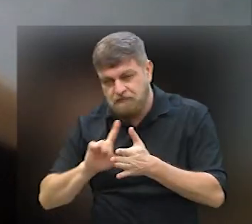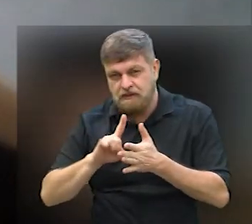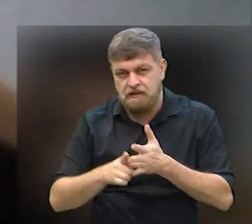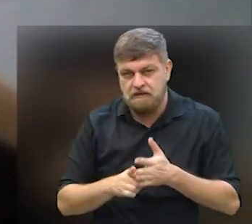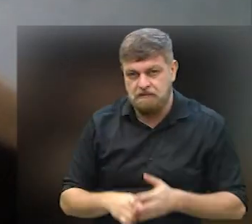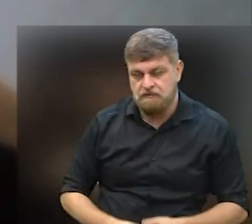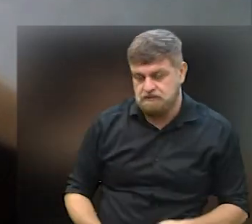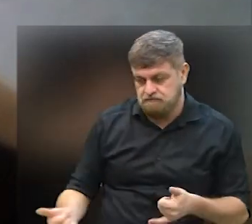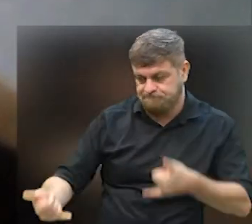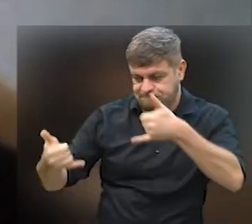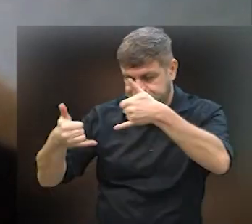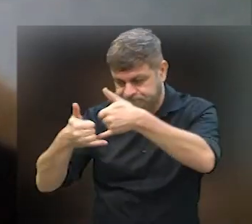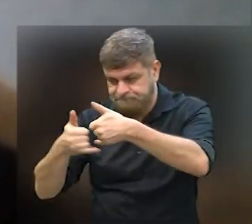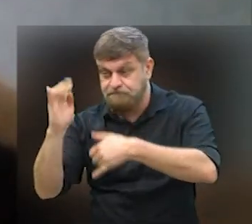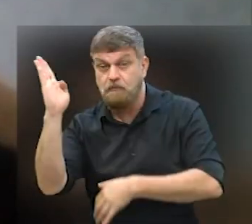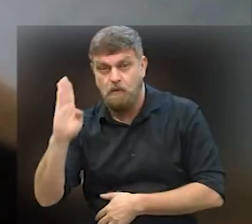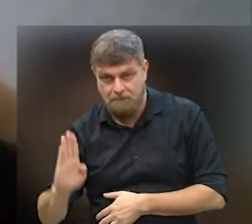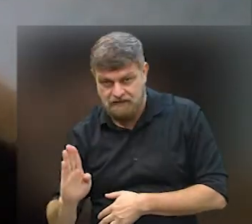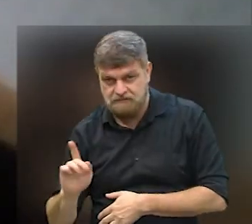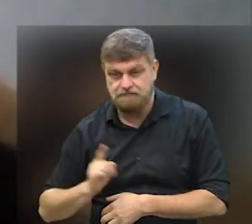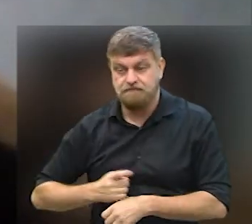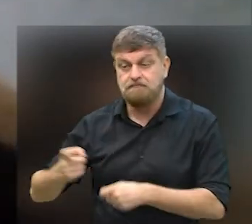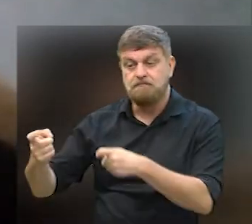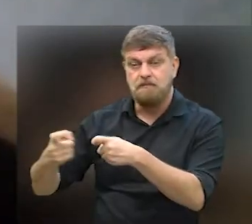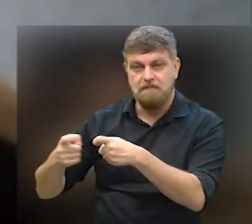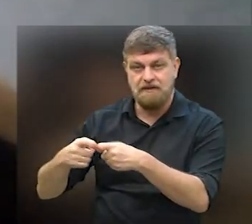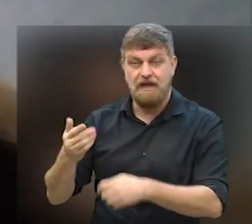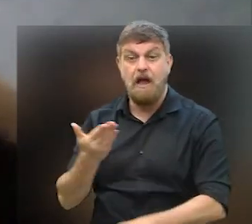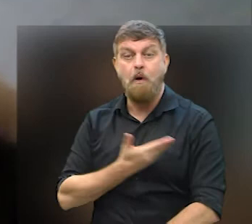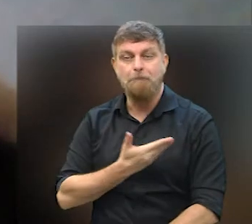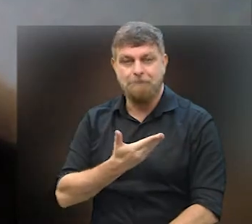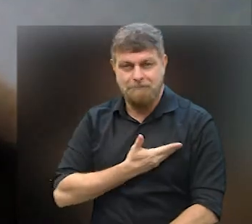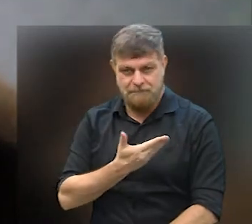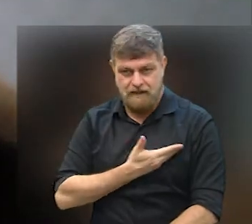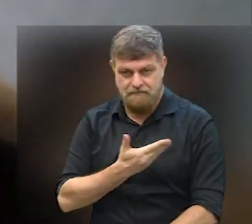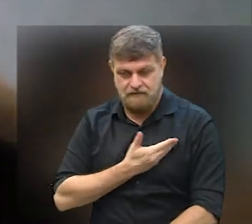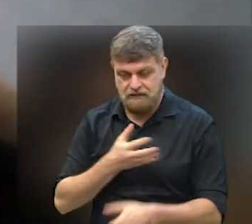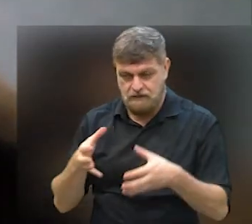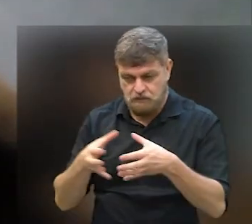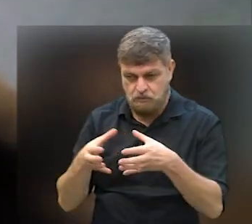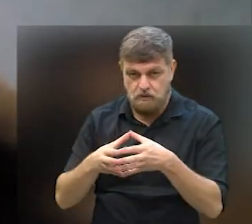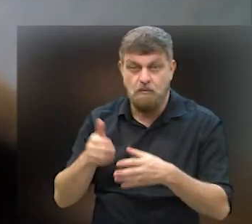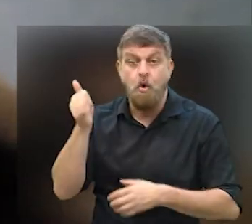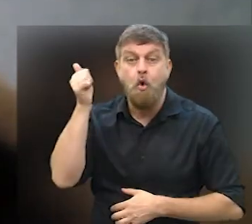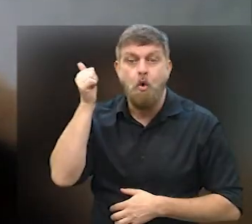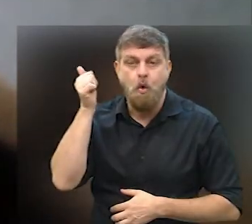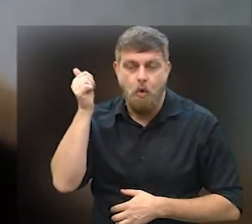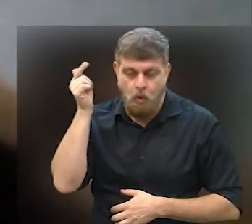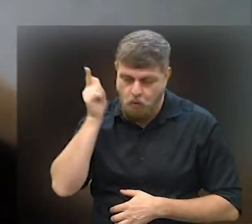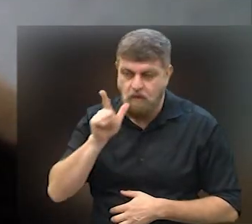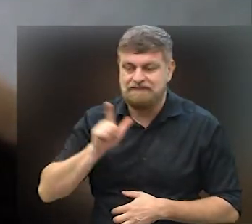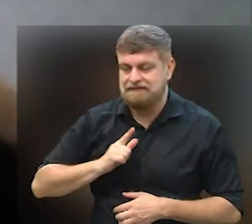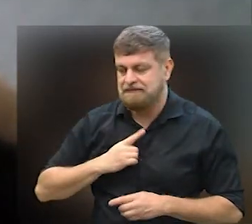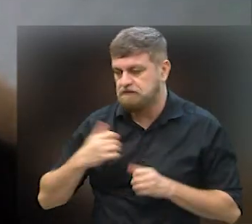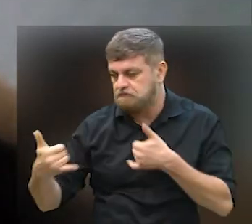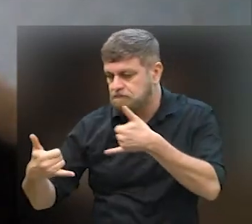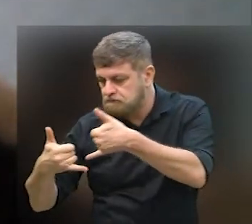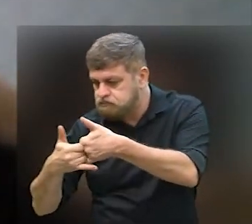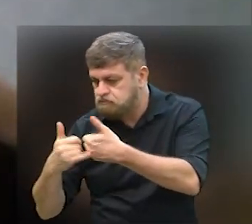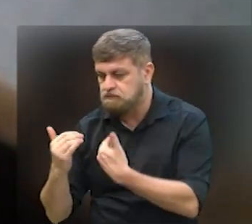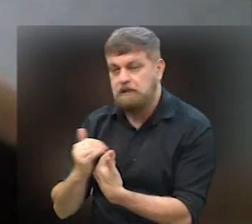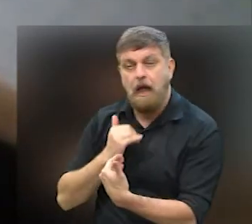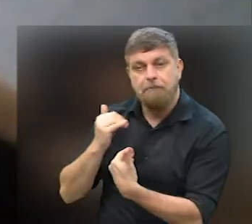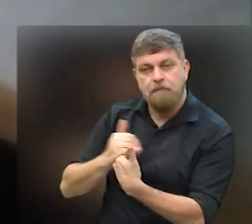fizemos contato com um oftalmologista aqui do Brasil, uma amiga de uma colega do grupo, inclusive a Daniela Ruas, e aí